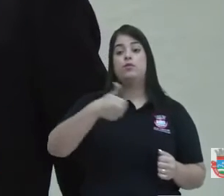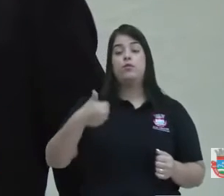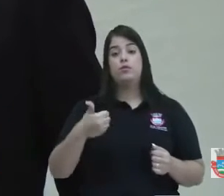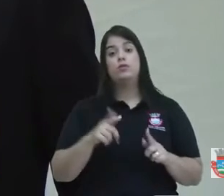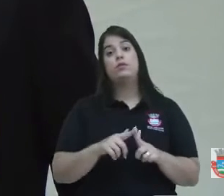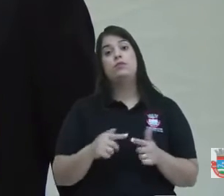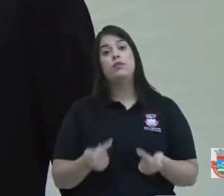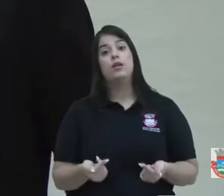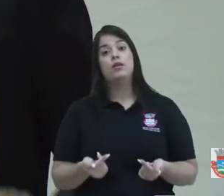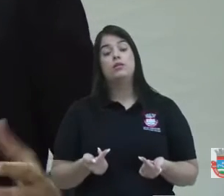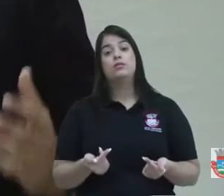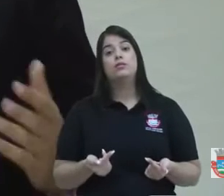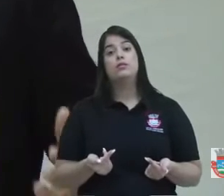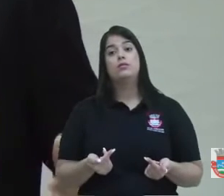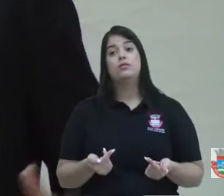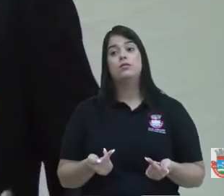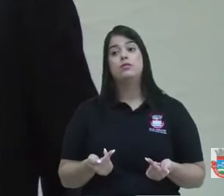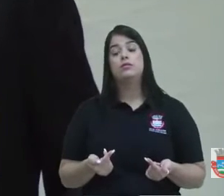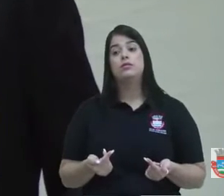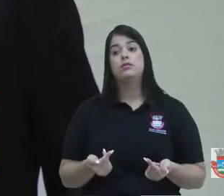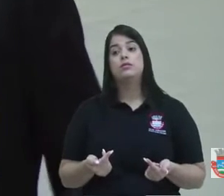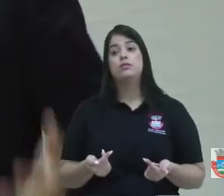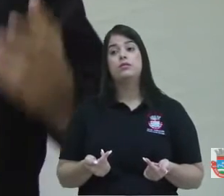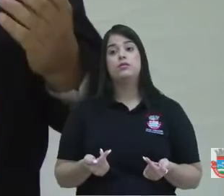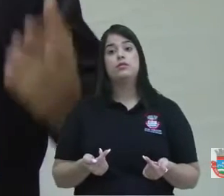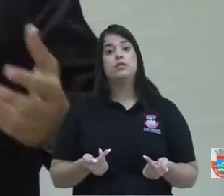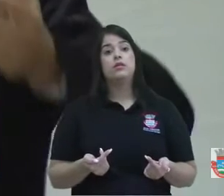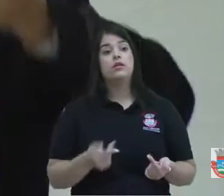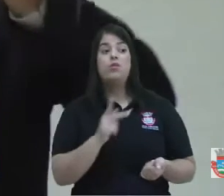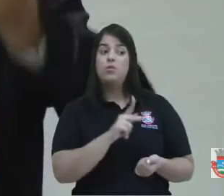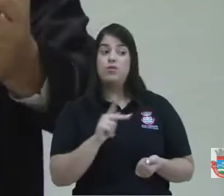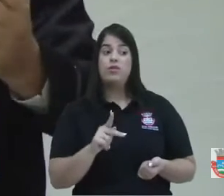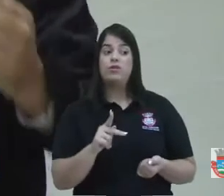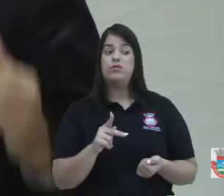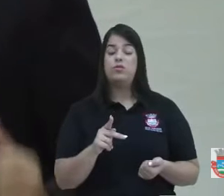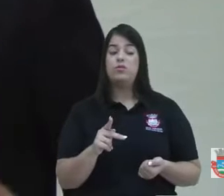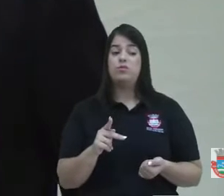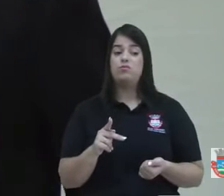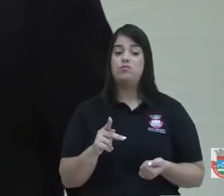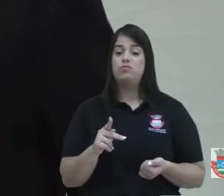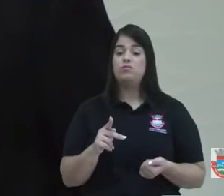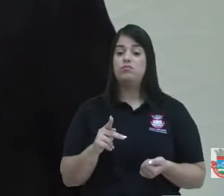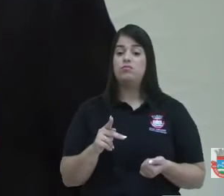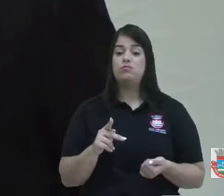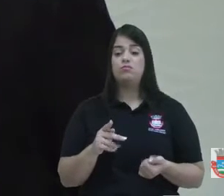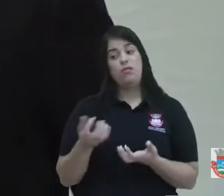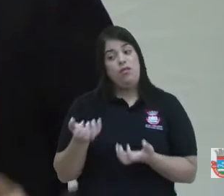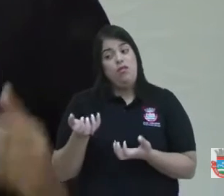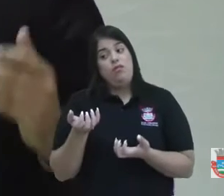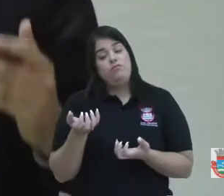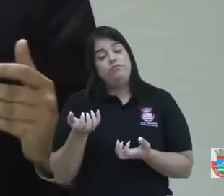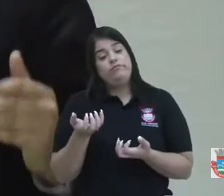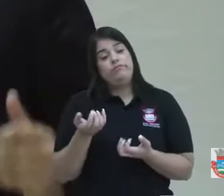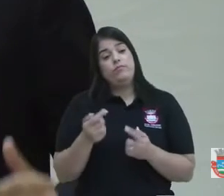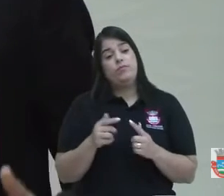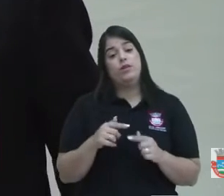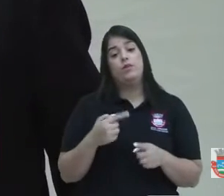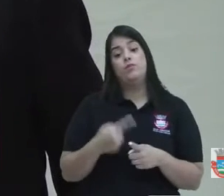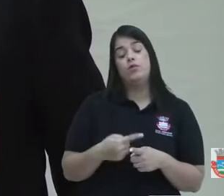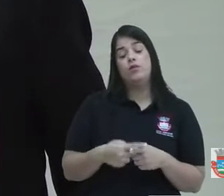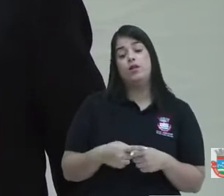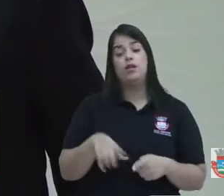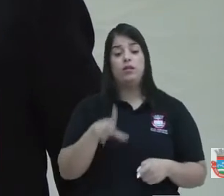mas ainda não é o que os professores mereciam receber, porque teve um aumento